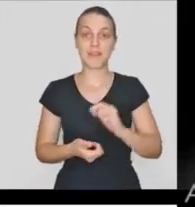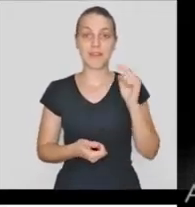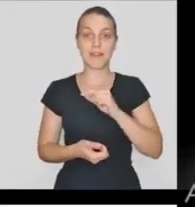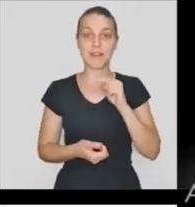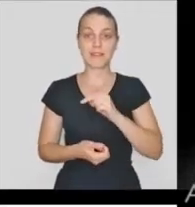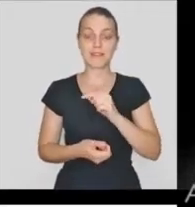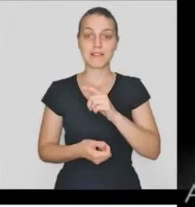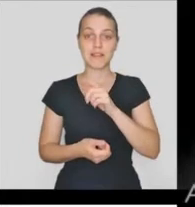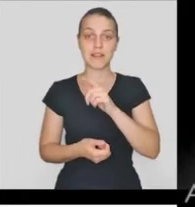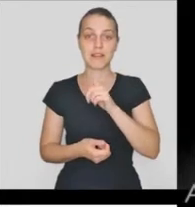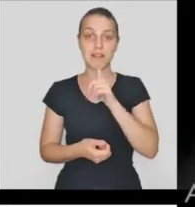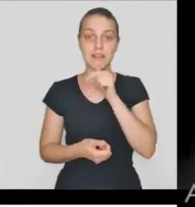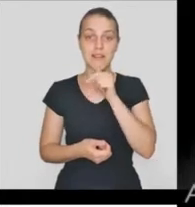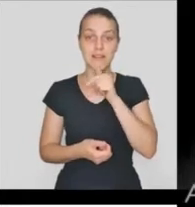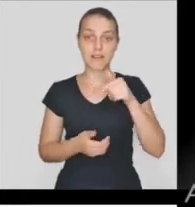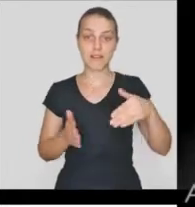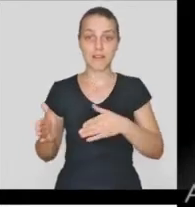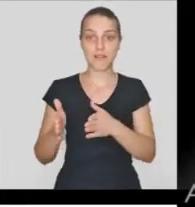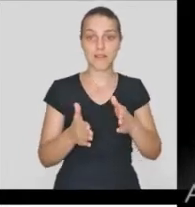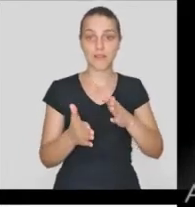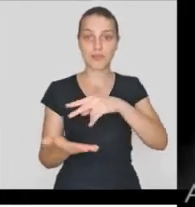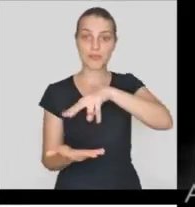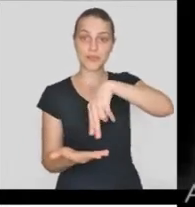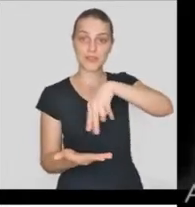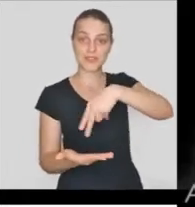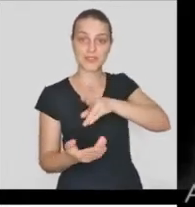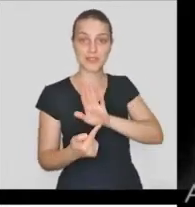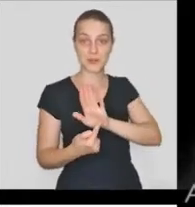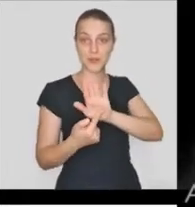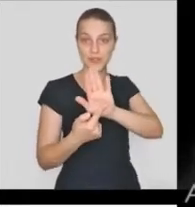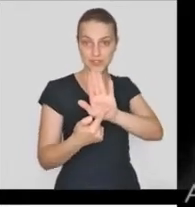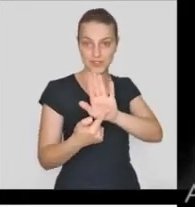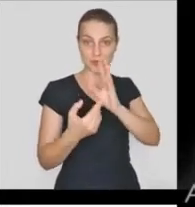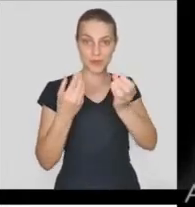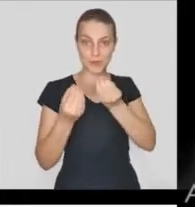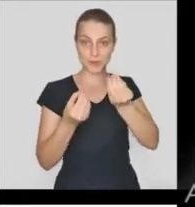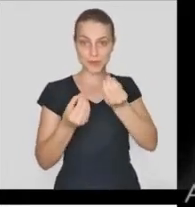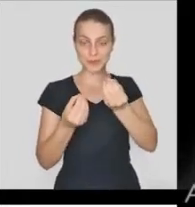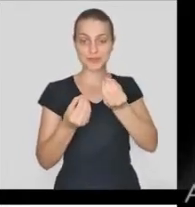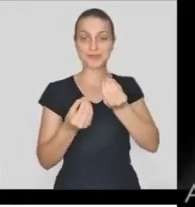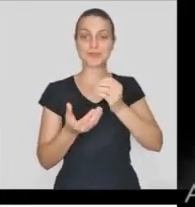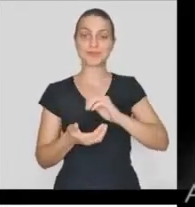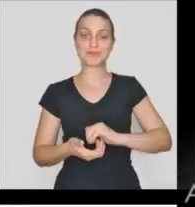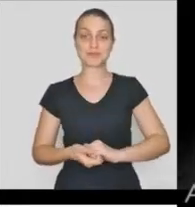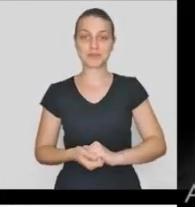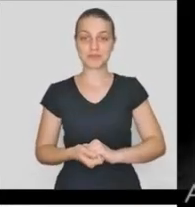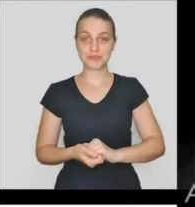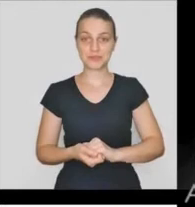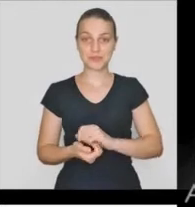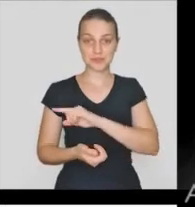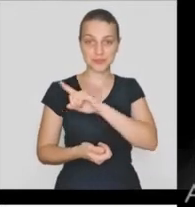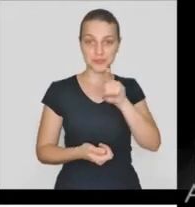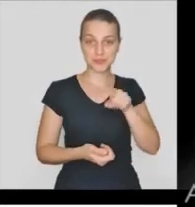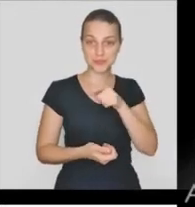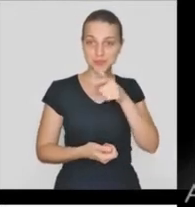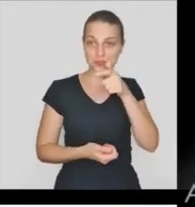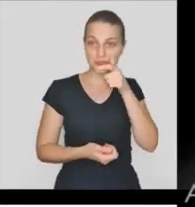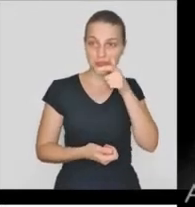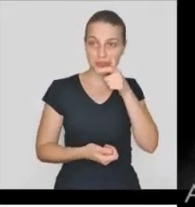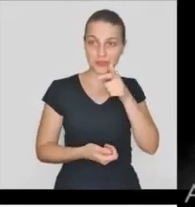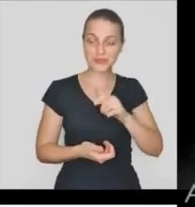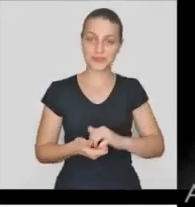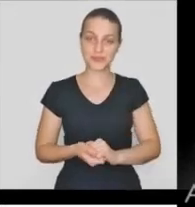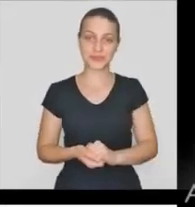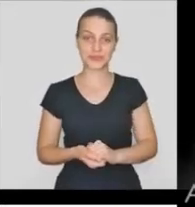Rio. E aqui eu apresento para vocês um trecho do espetáculo deles, para vocês saborearem. Vejam que